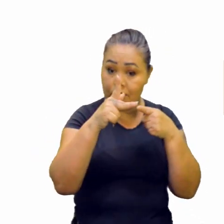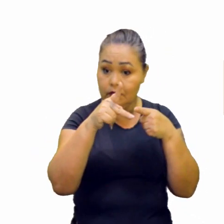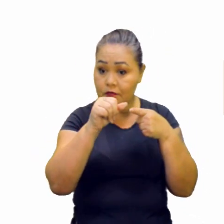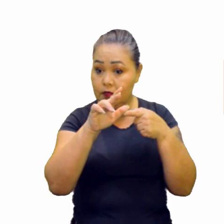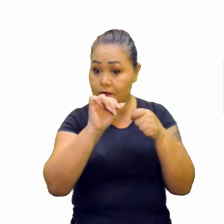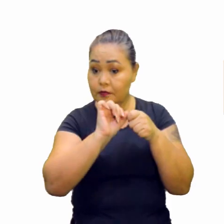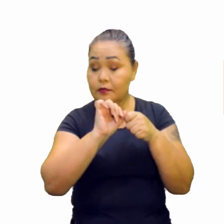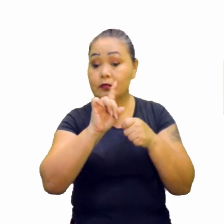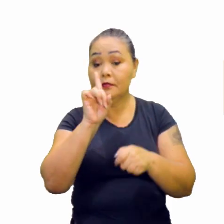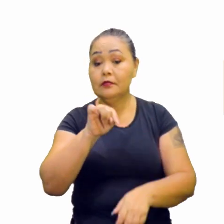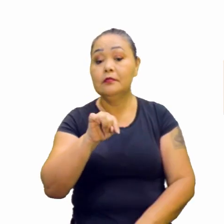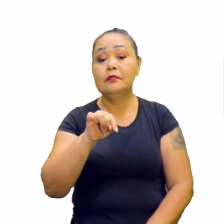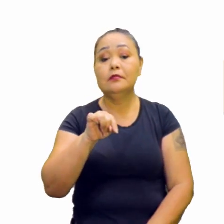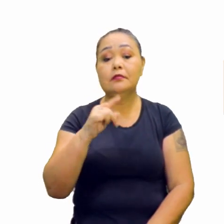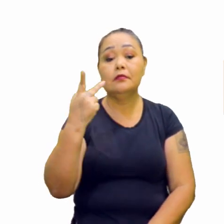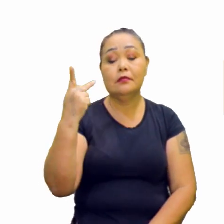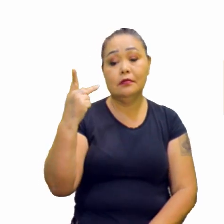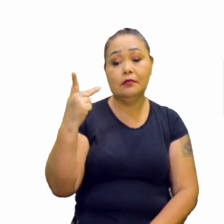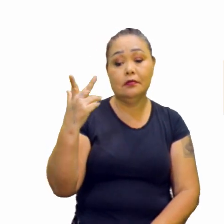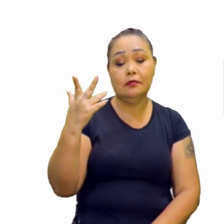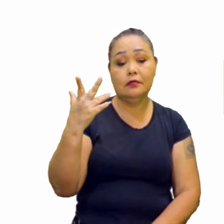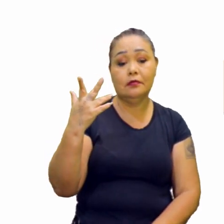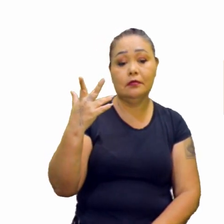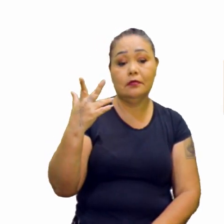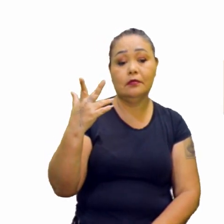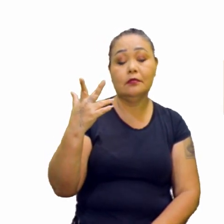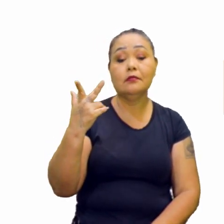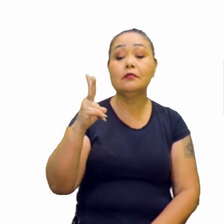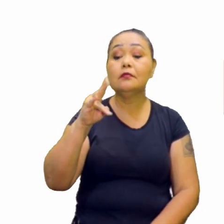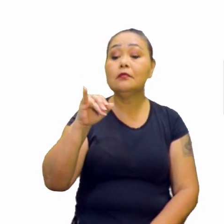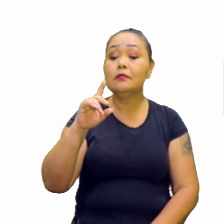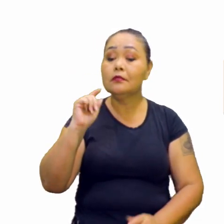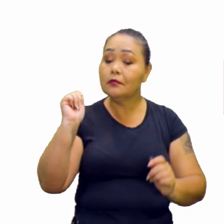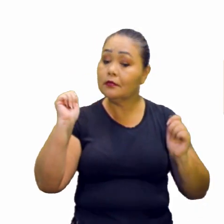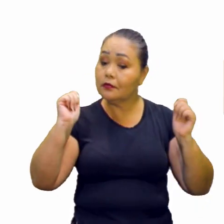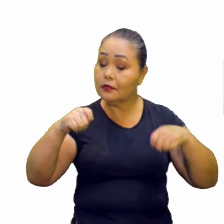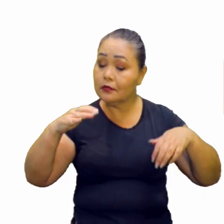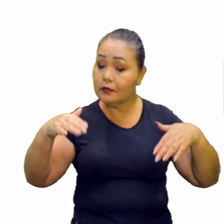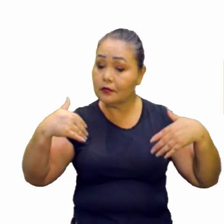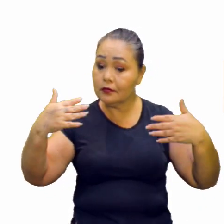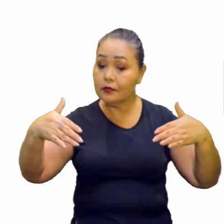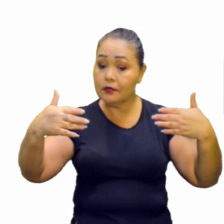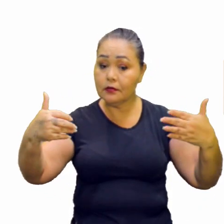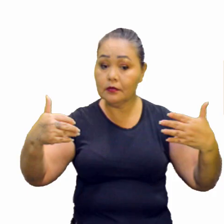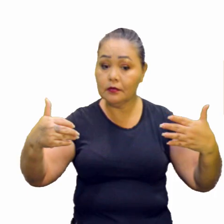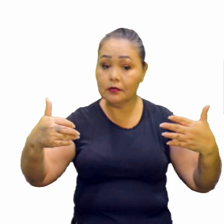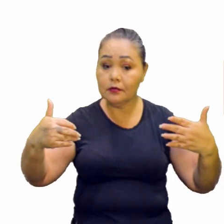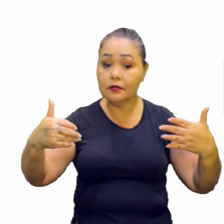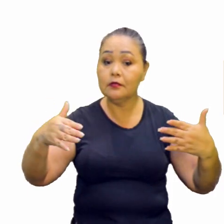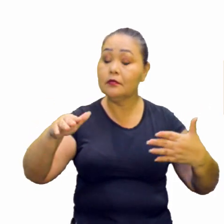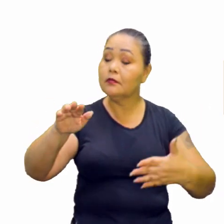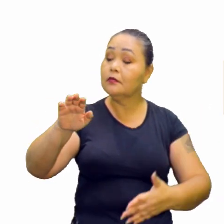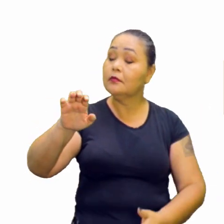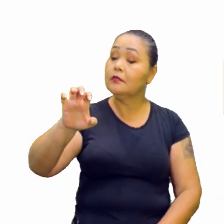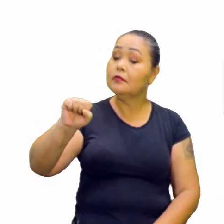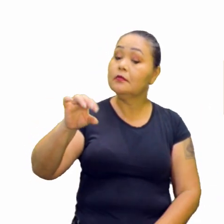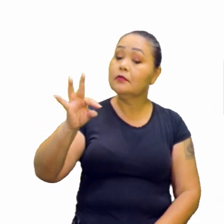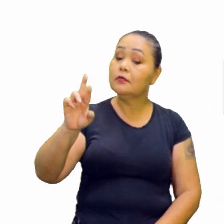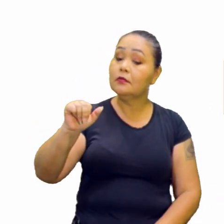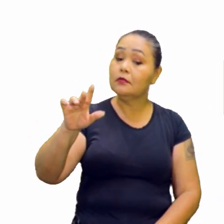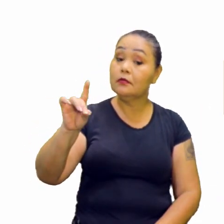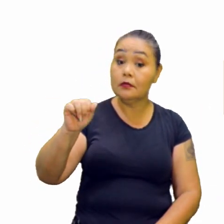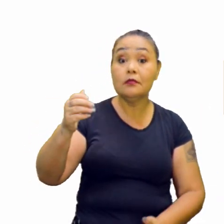e o trato cultural vai potencializar os extratos que vão favorecer